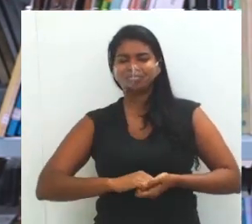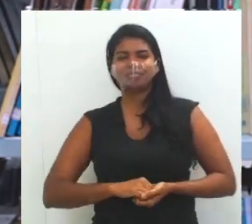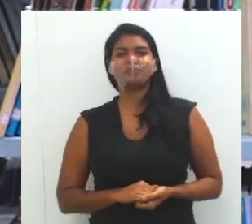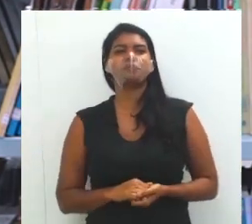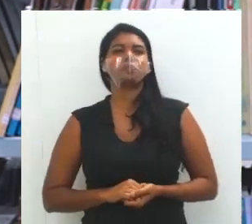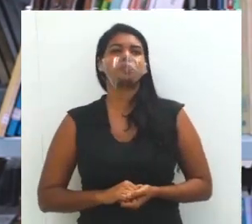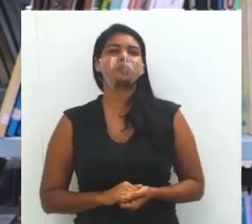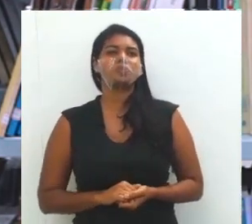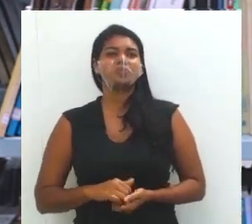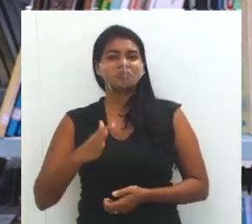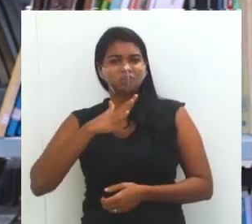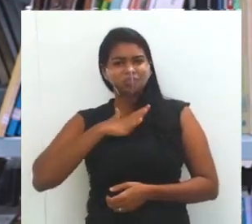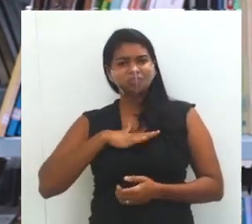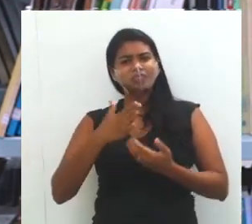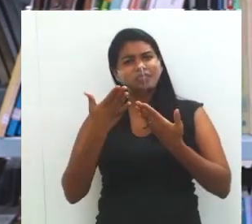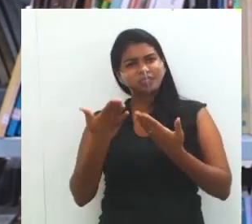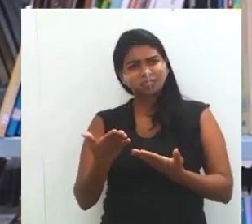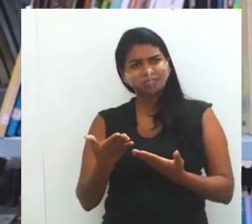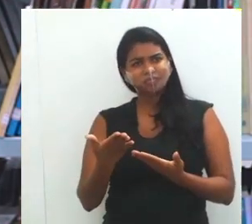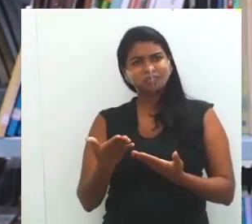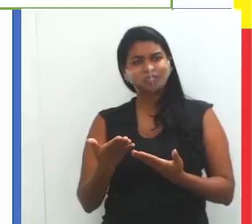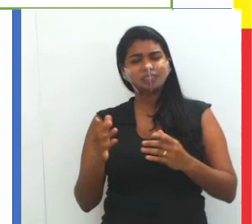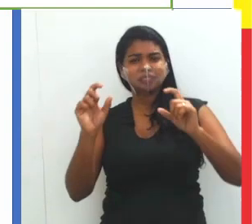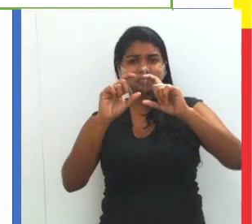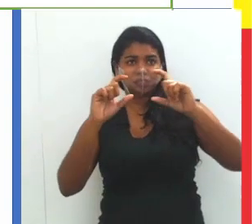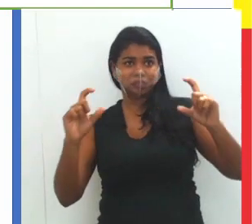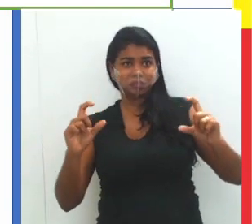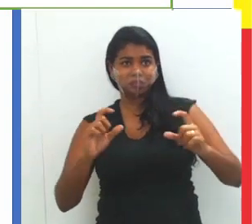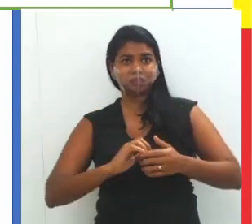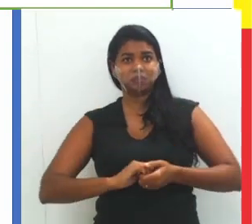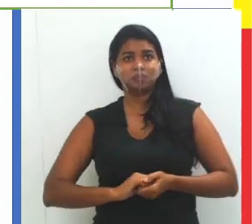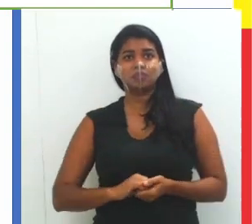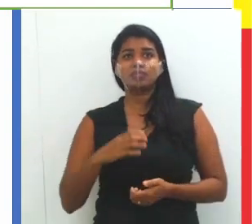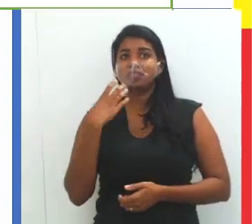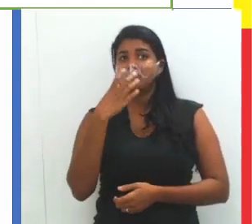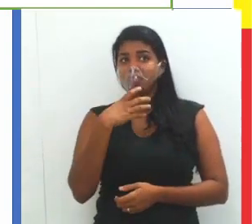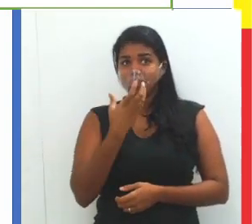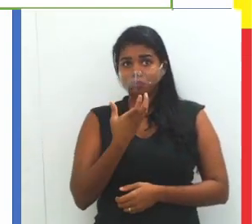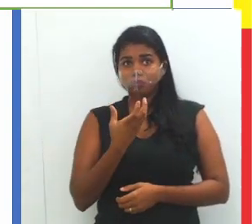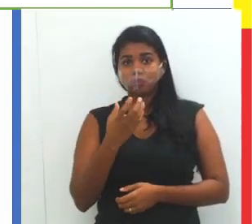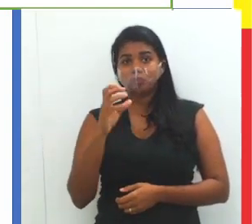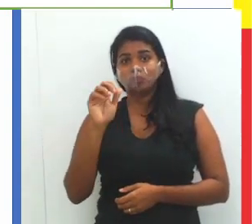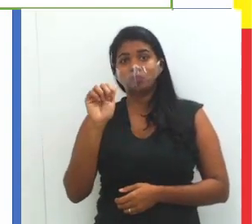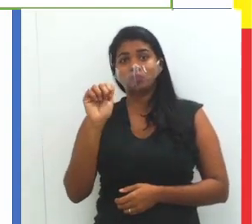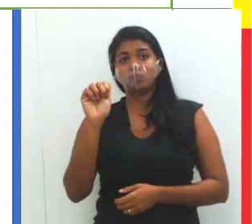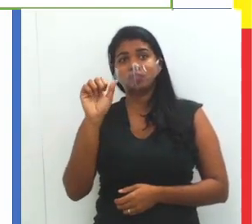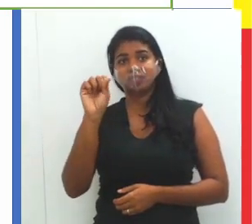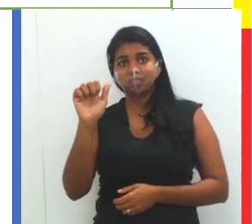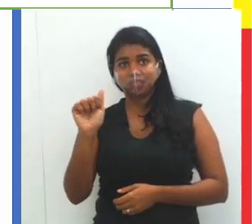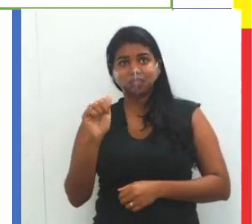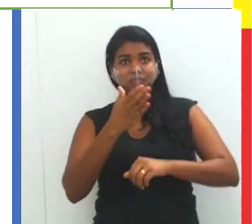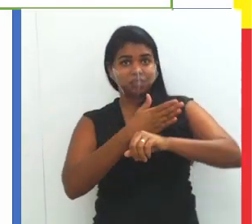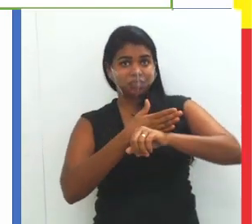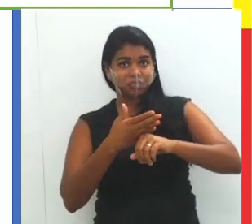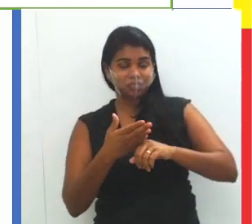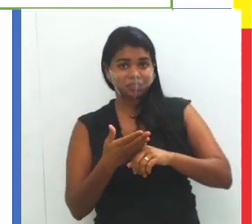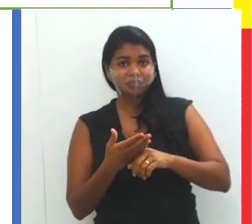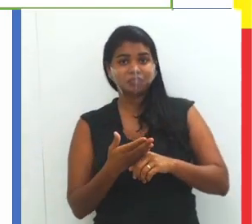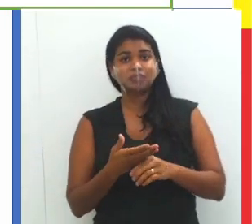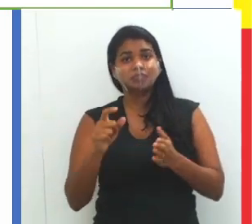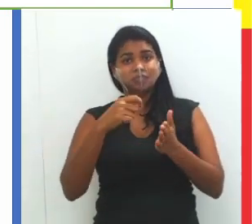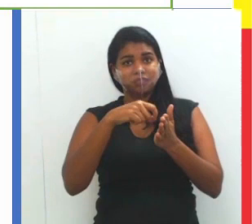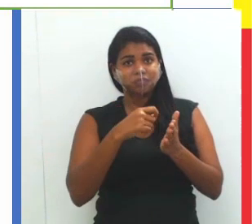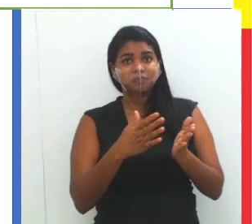Asa Branca, certo? Gostaria que você falasse um pouco sobre ela. É interessante, a música Asa Branca, ela é feita em parceria com